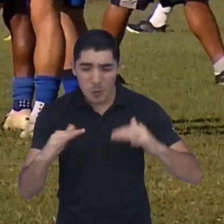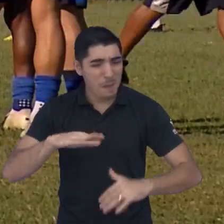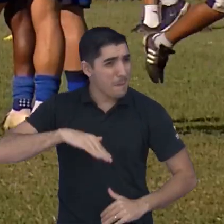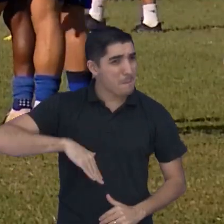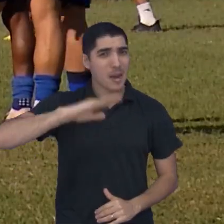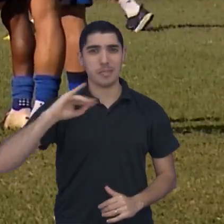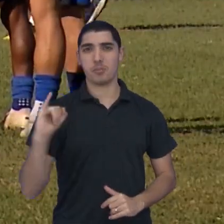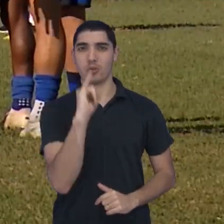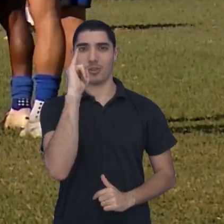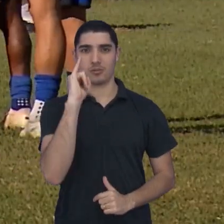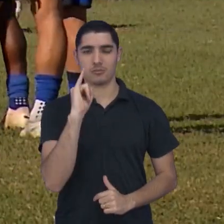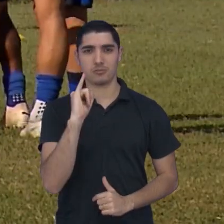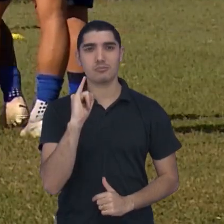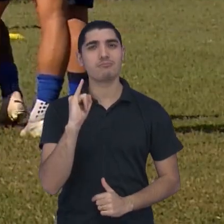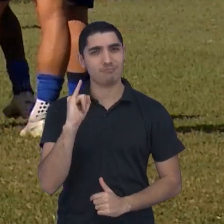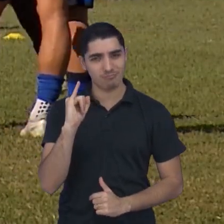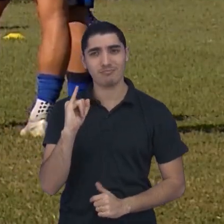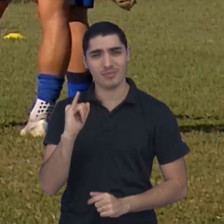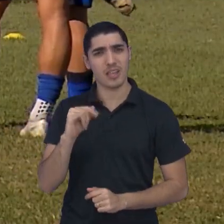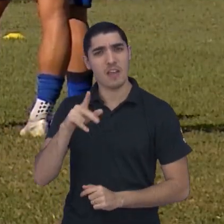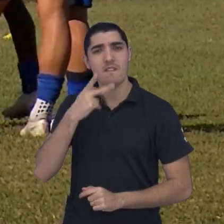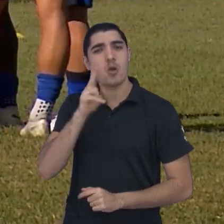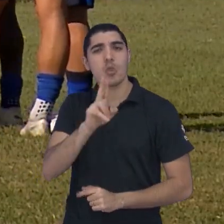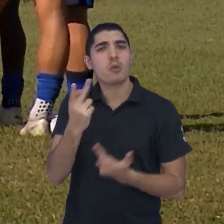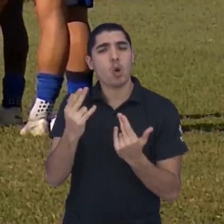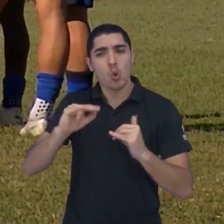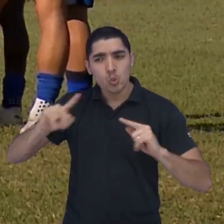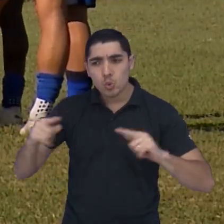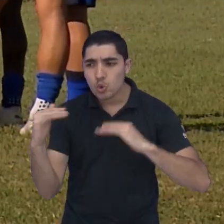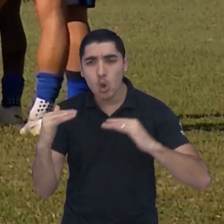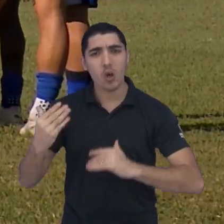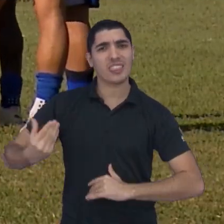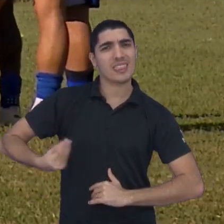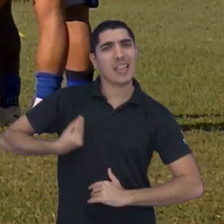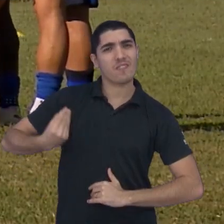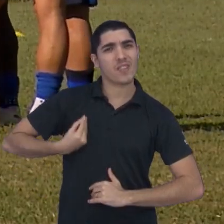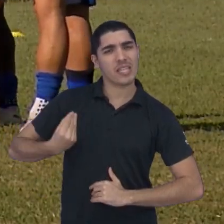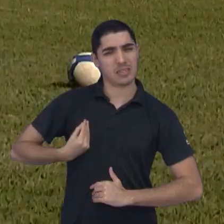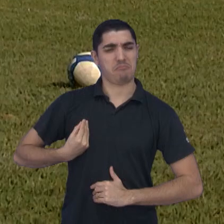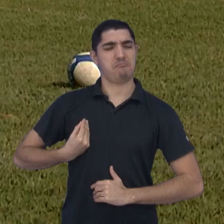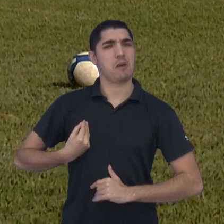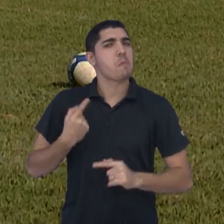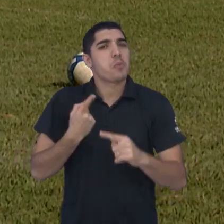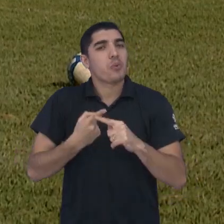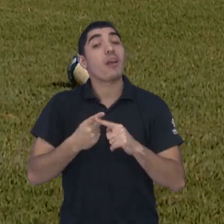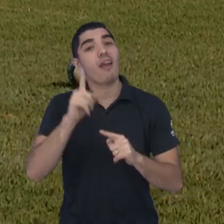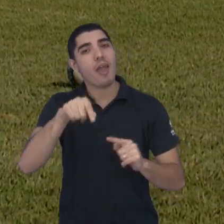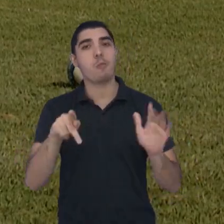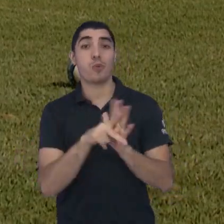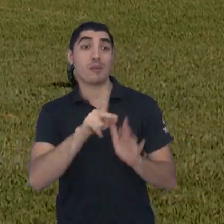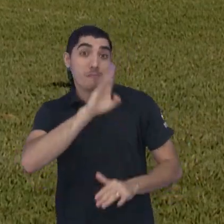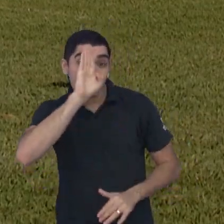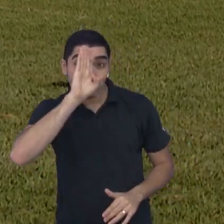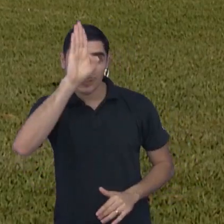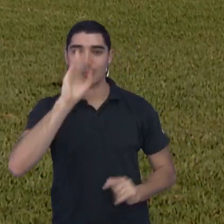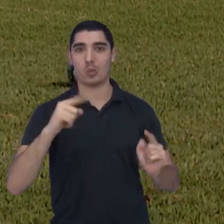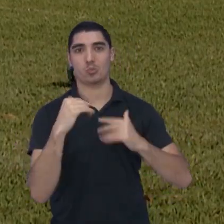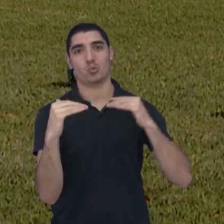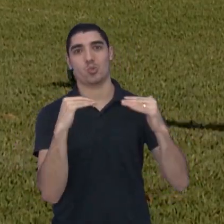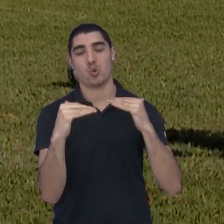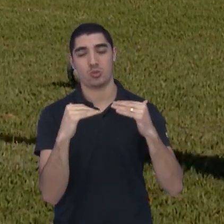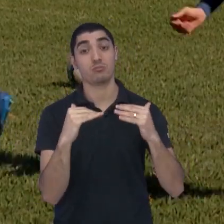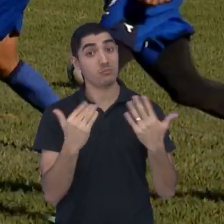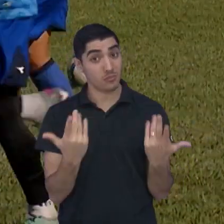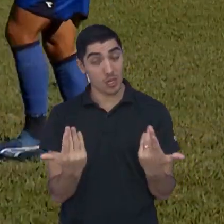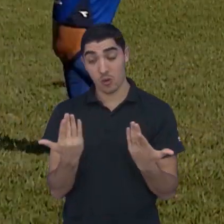mundo da bola, a expressão é muito utilizada para definir partidas decisivas. E para o São José, este foi o